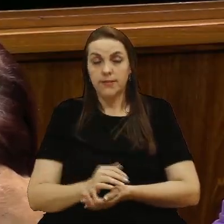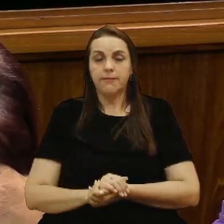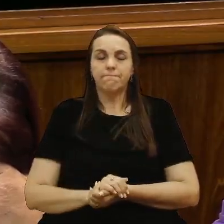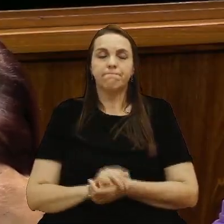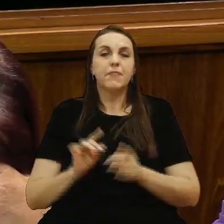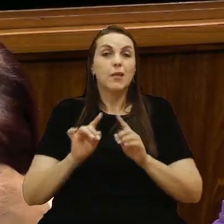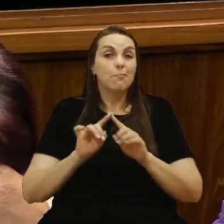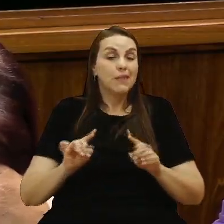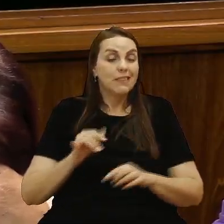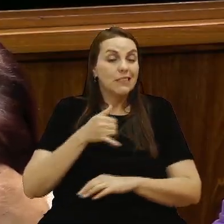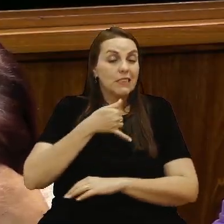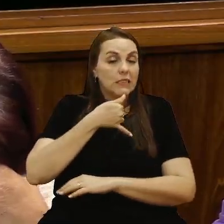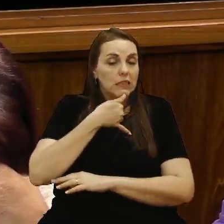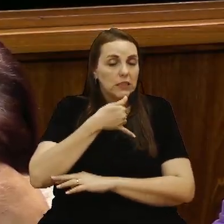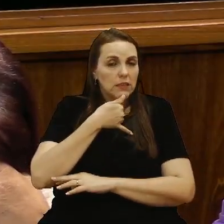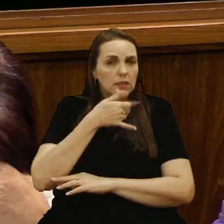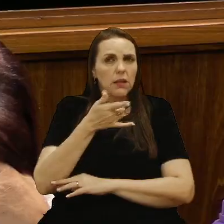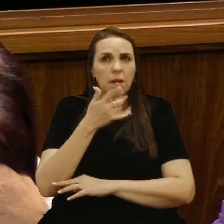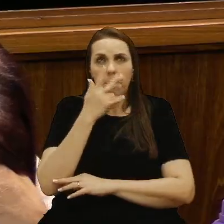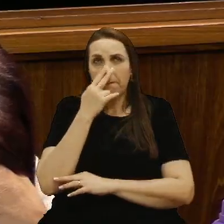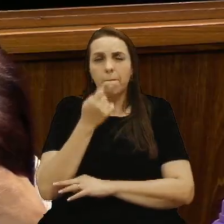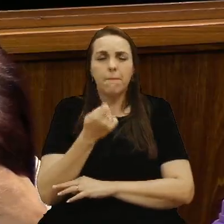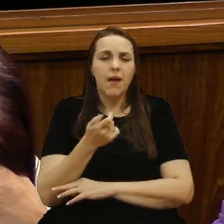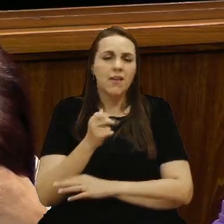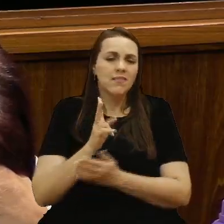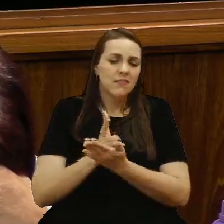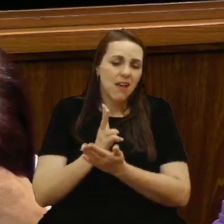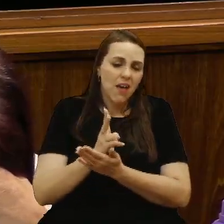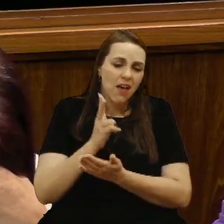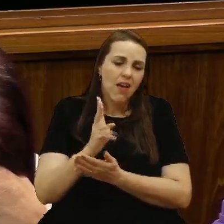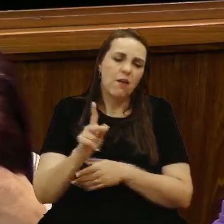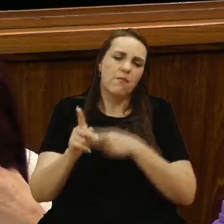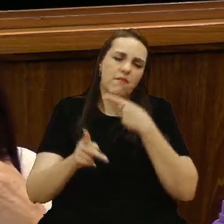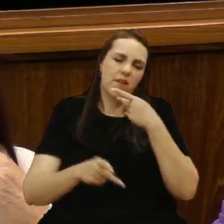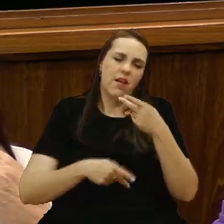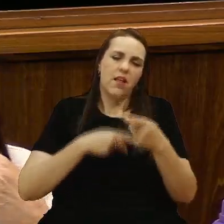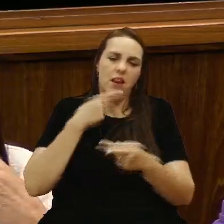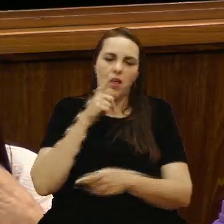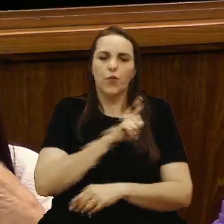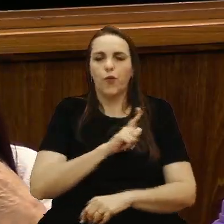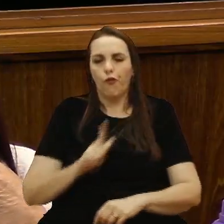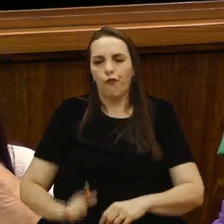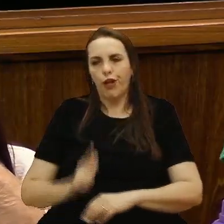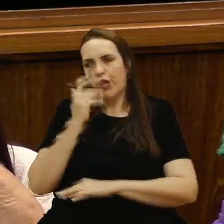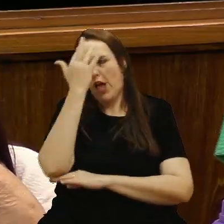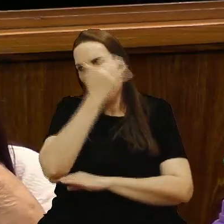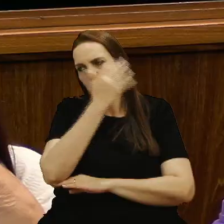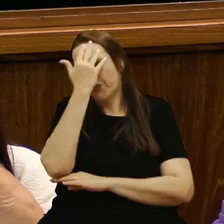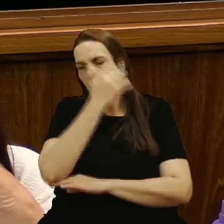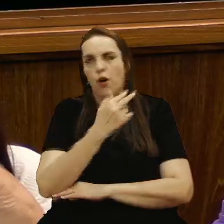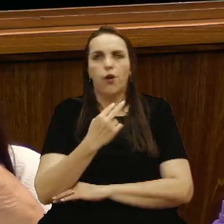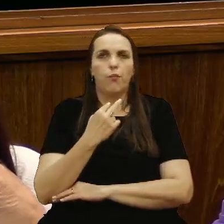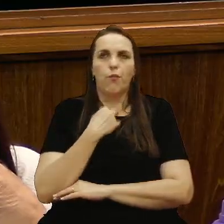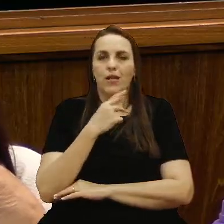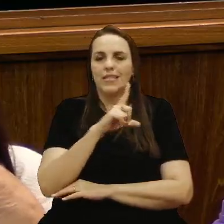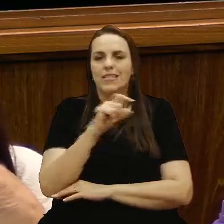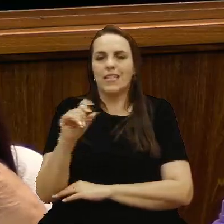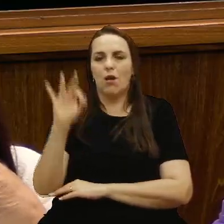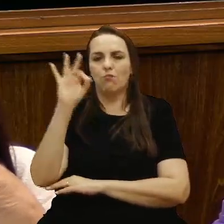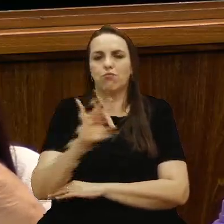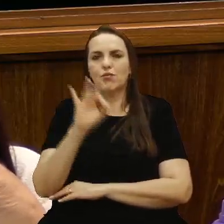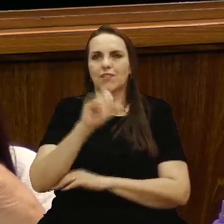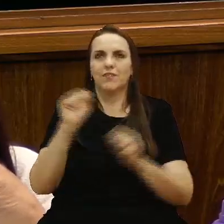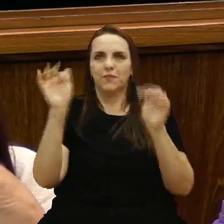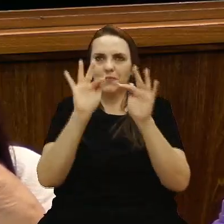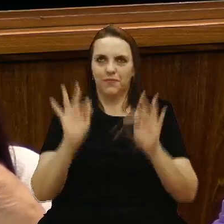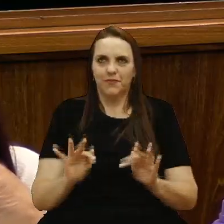mas, infelizmente, parece que sempre que a gente vai falar do governo Adiló, nunca dá para ser 100% feliz.